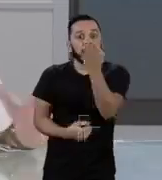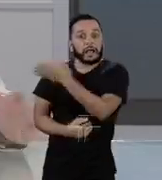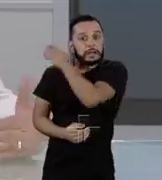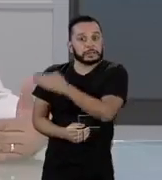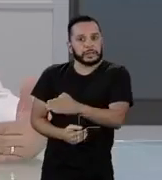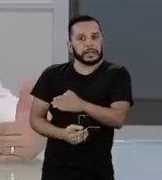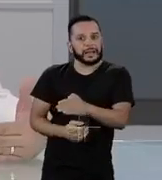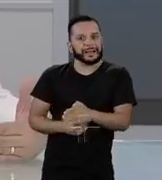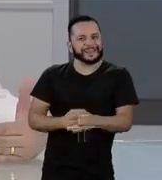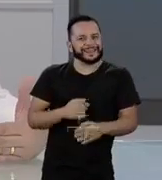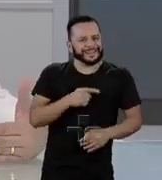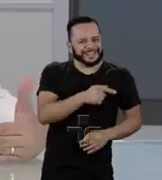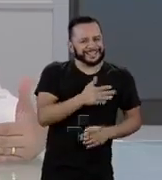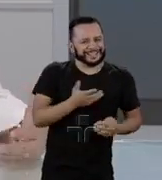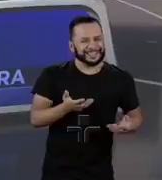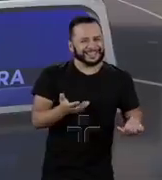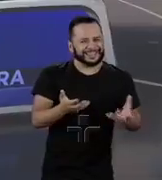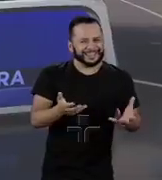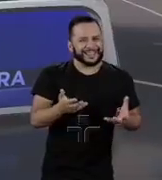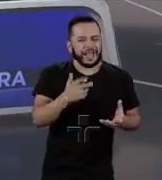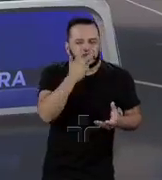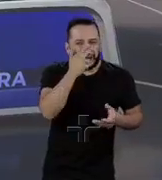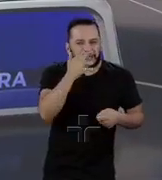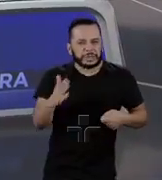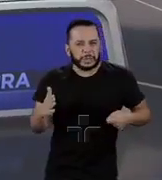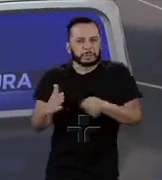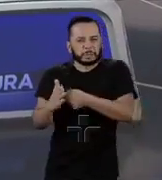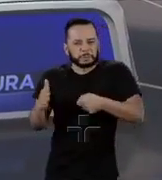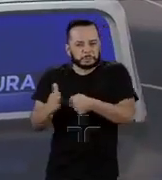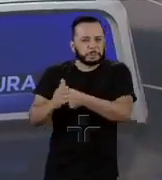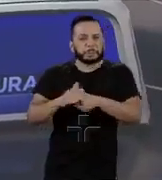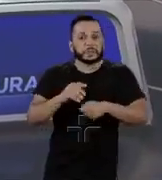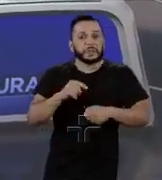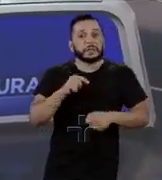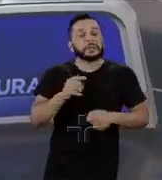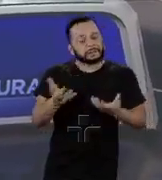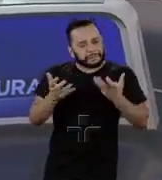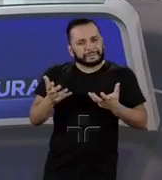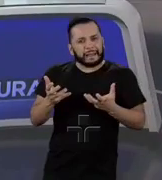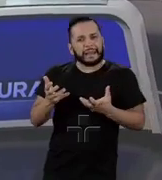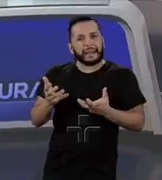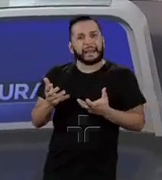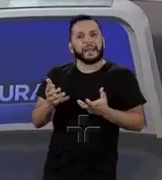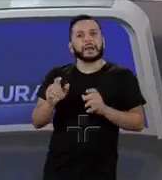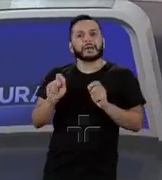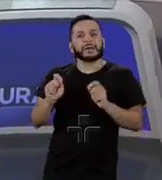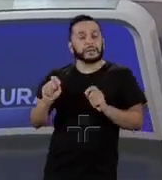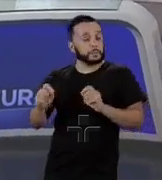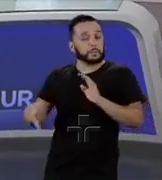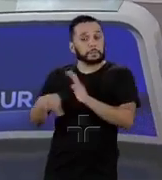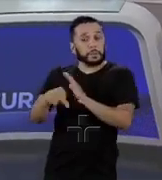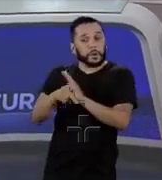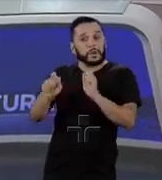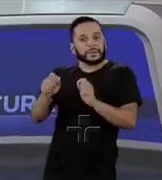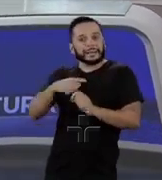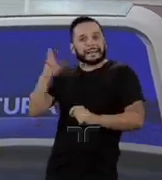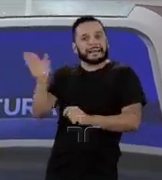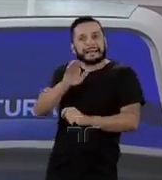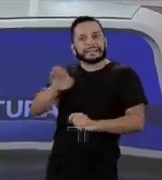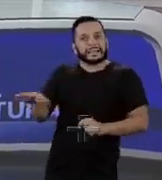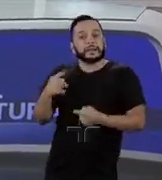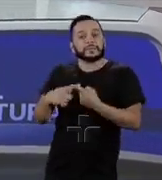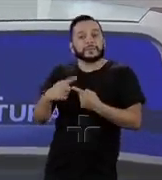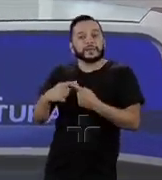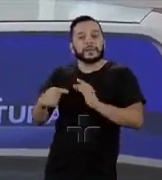fazer, então ele quer marcar esse espaço, porque na verdade o Estado do Rio de Janeiro não existe, né? O Estado, eu quero dizer, E só um